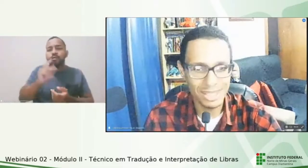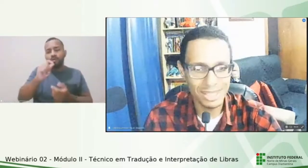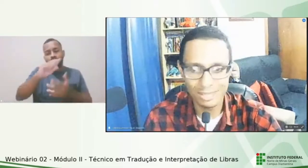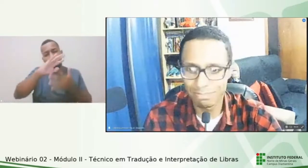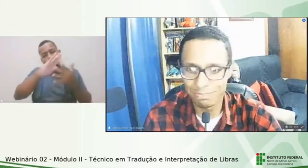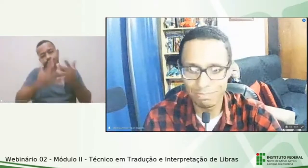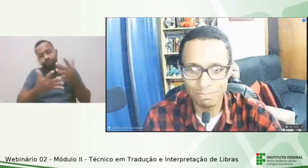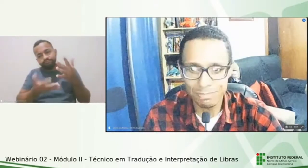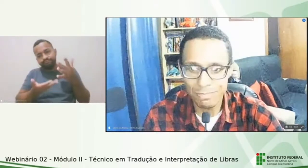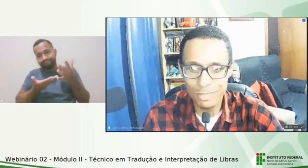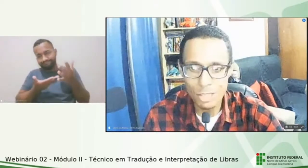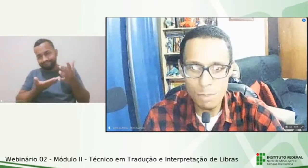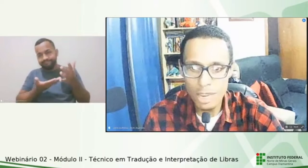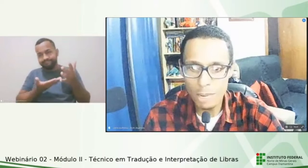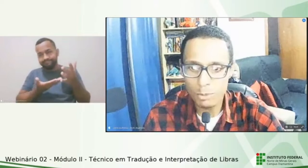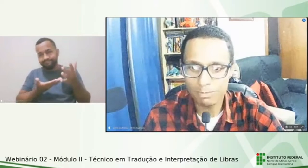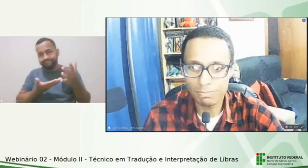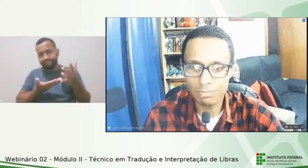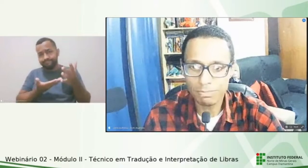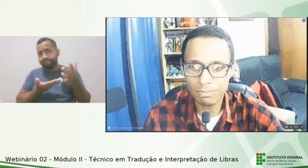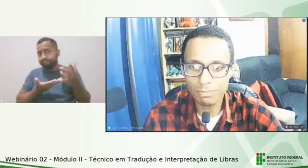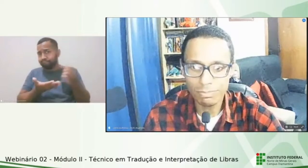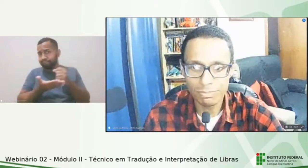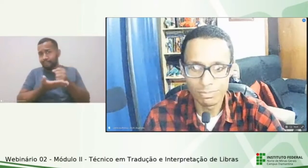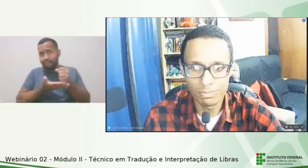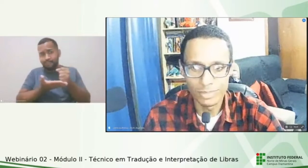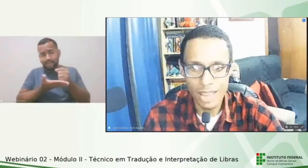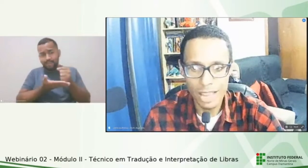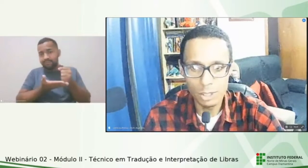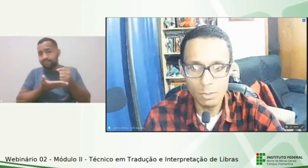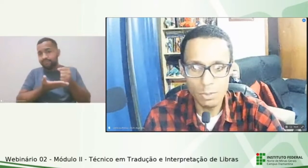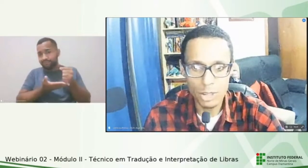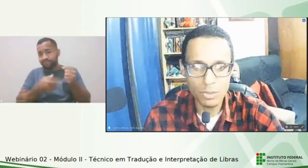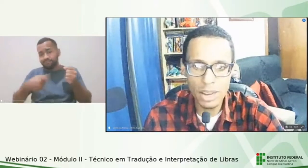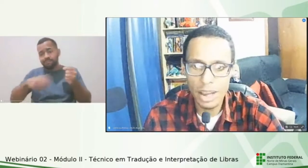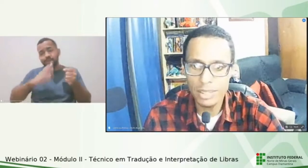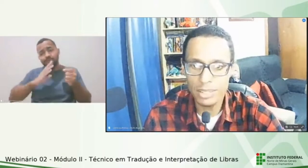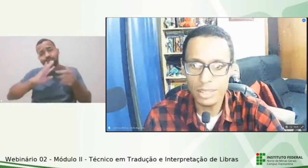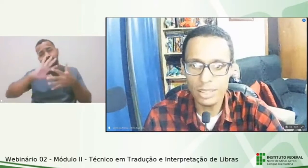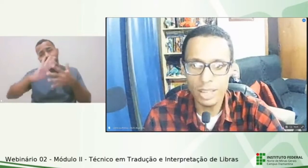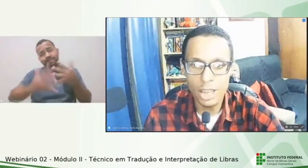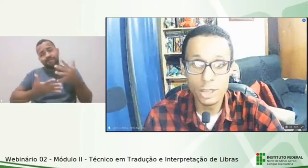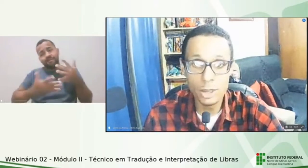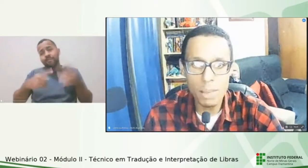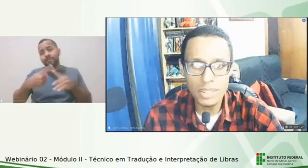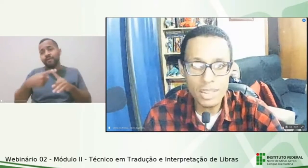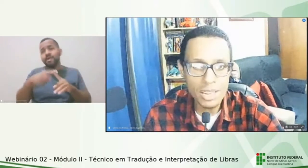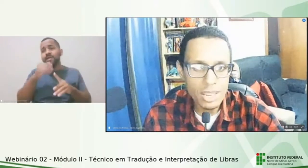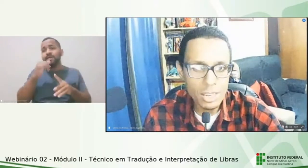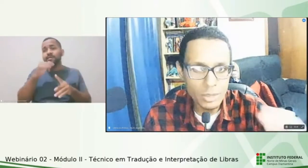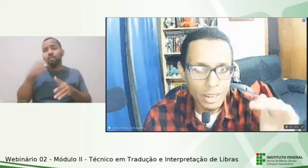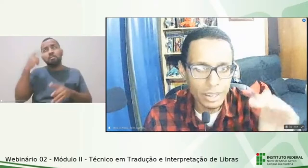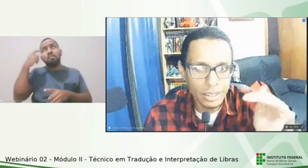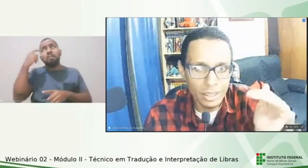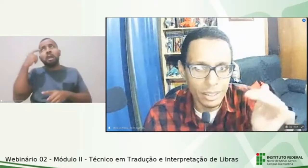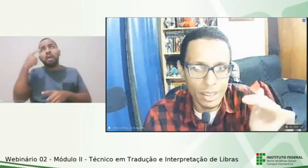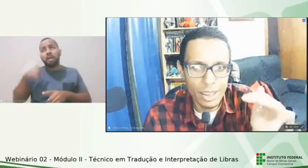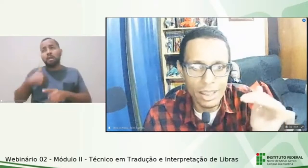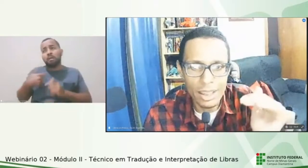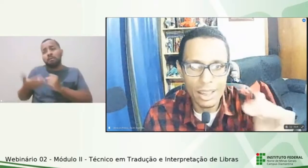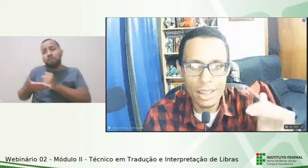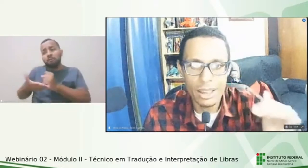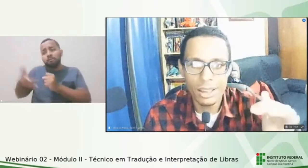sinais. No mínimo. Né, eu não posso ficar assim, no basiquinho, né?